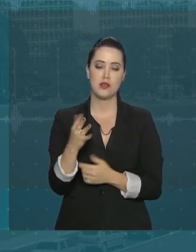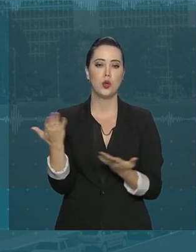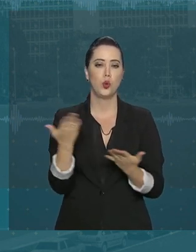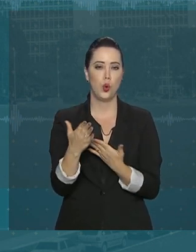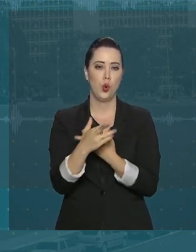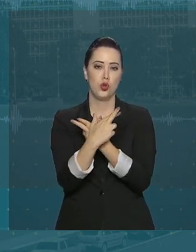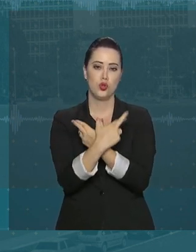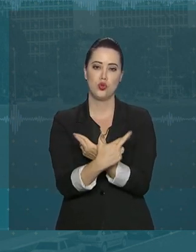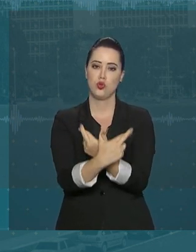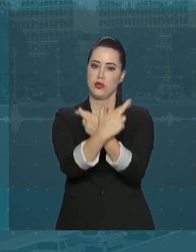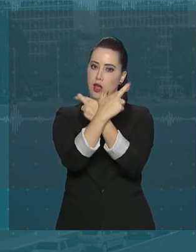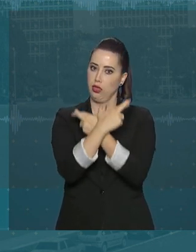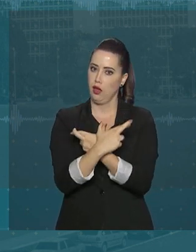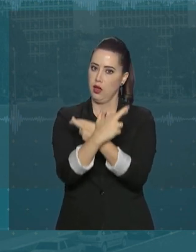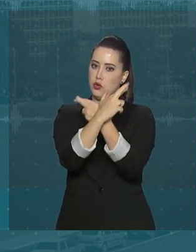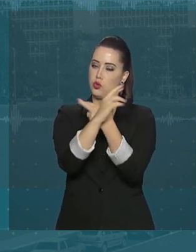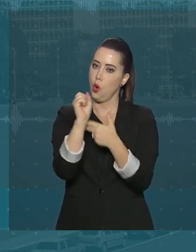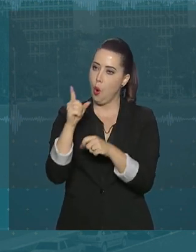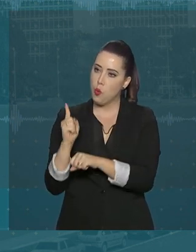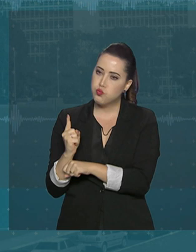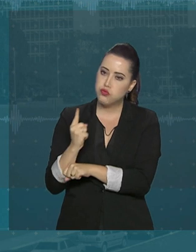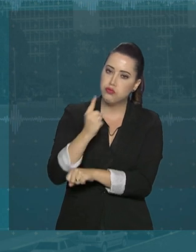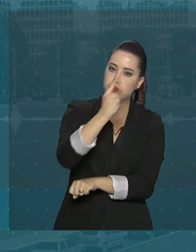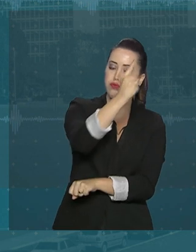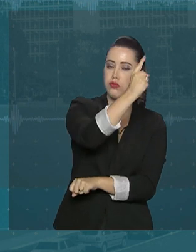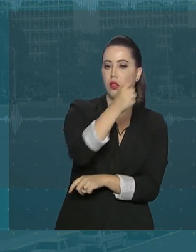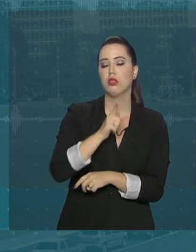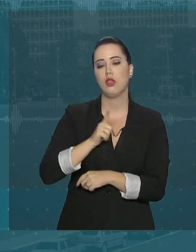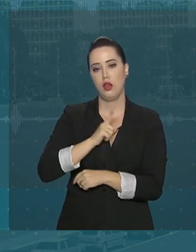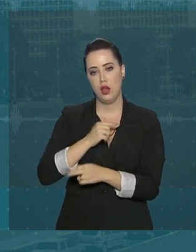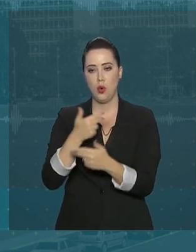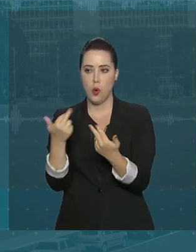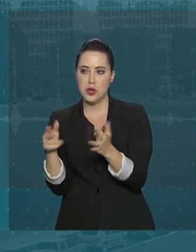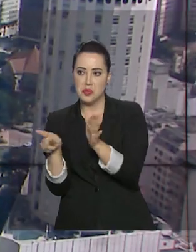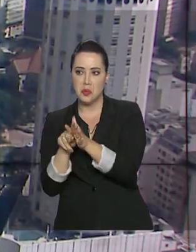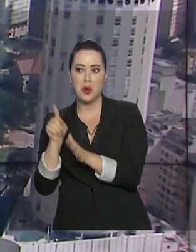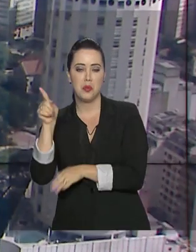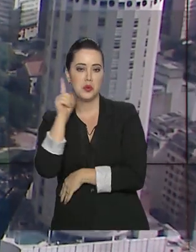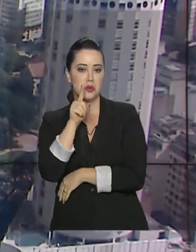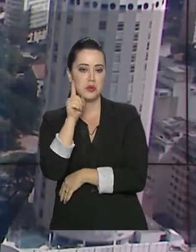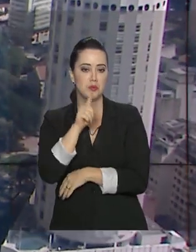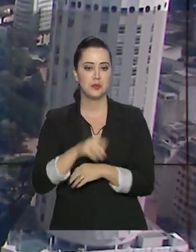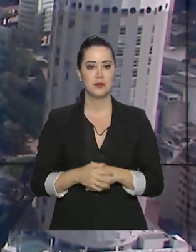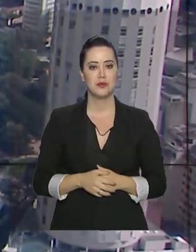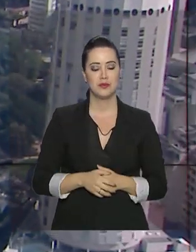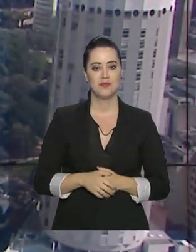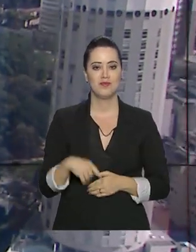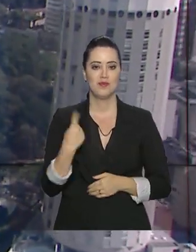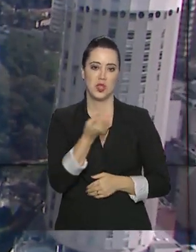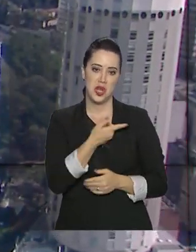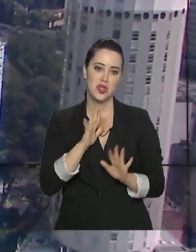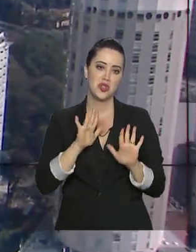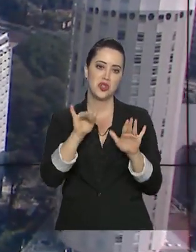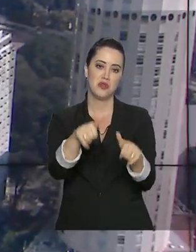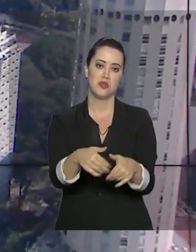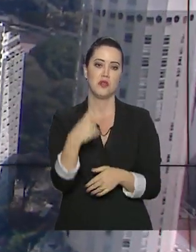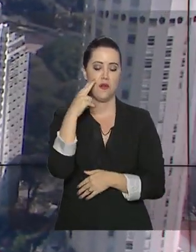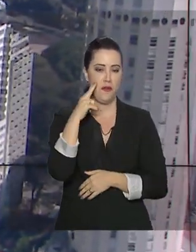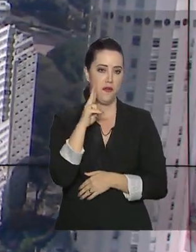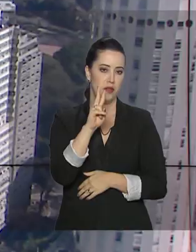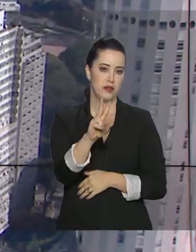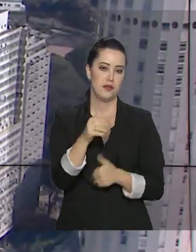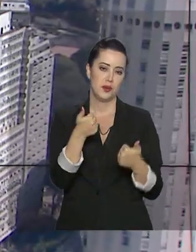em dia com sua em algum componente de alguma empresa americana ea gente fica por aqui você